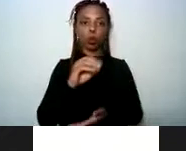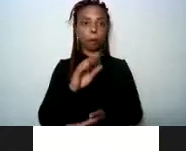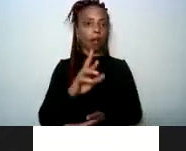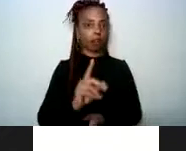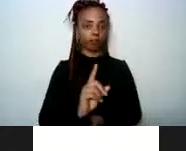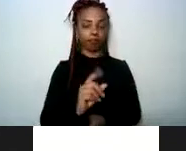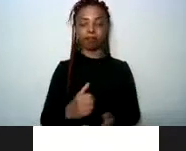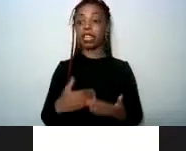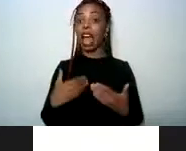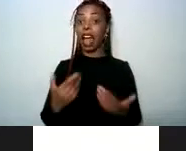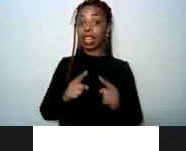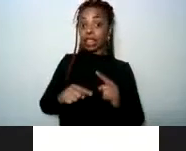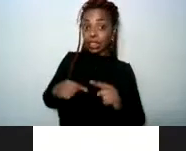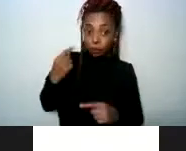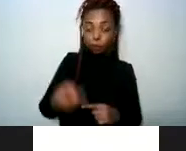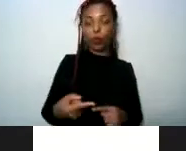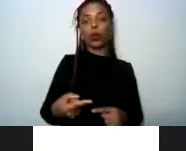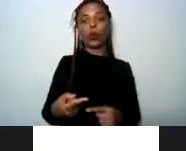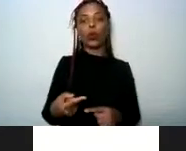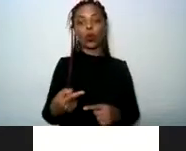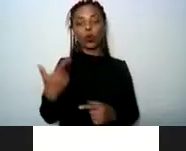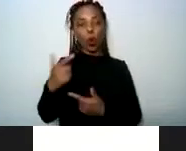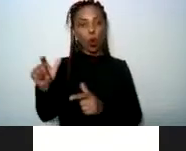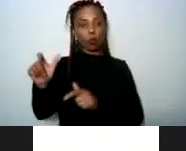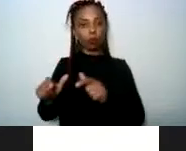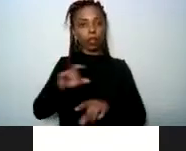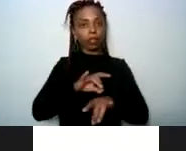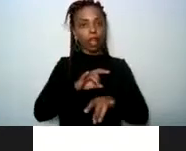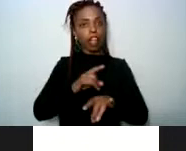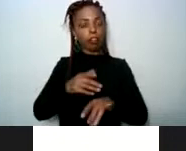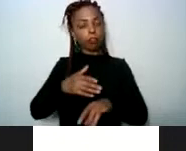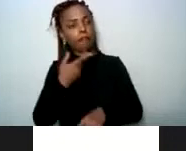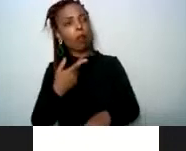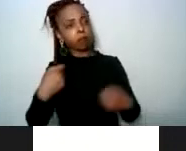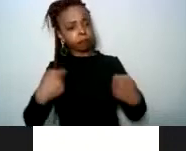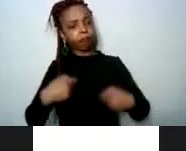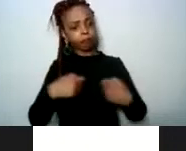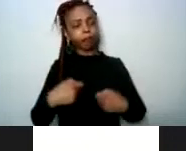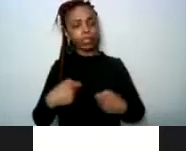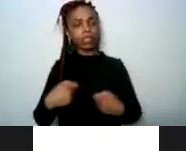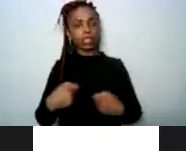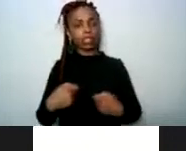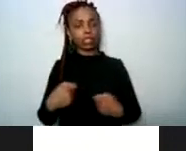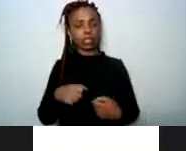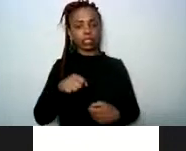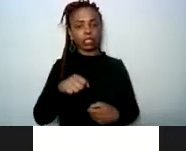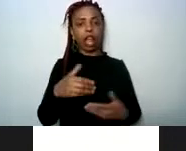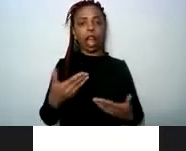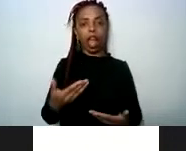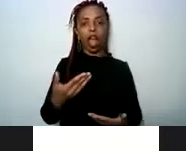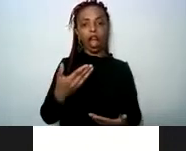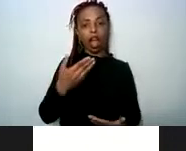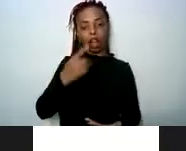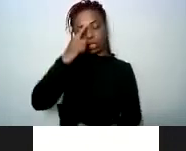outros técnicos interferem e aí resolve-se que esse bem ele tem